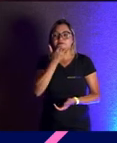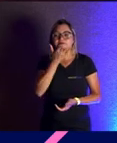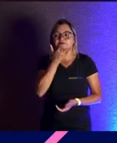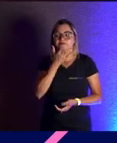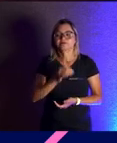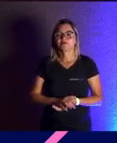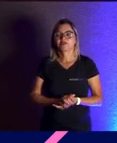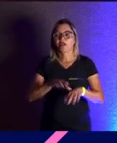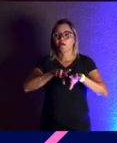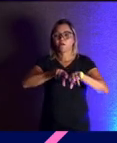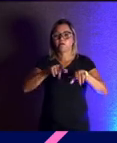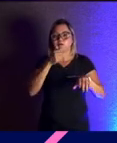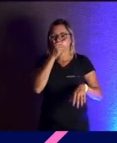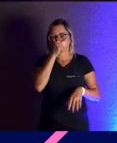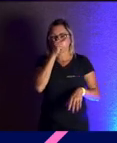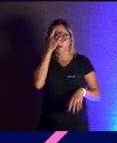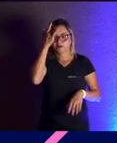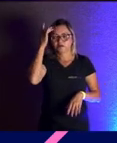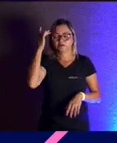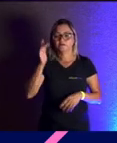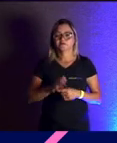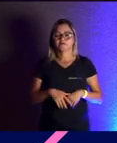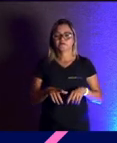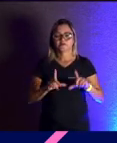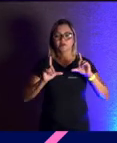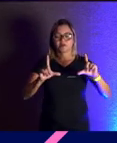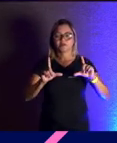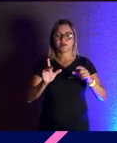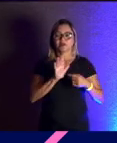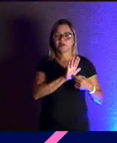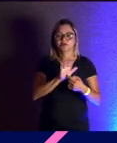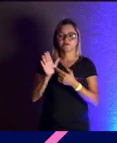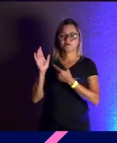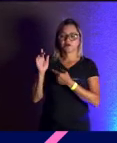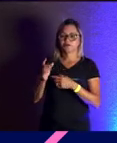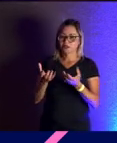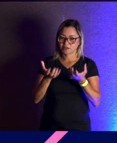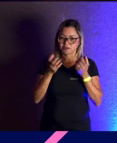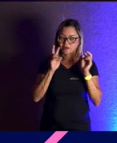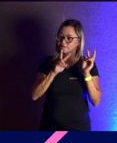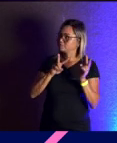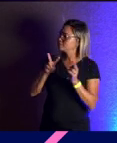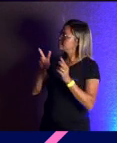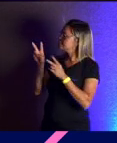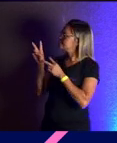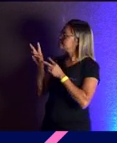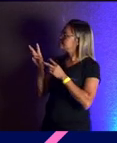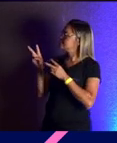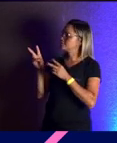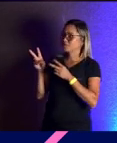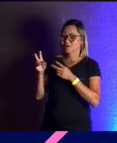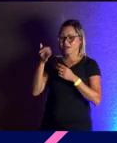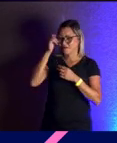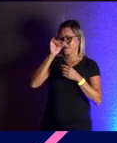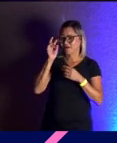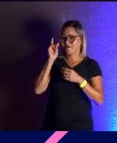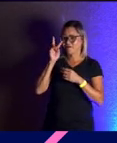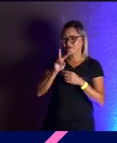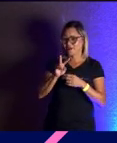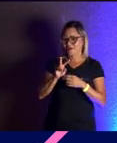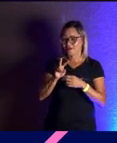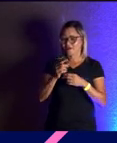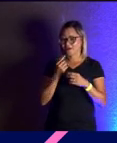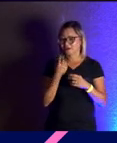de essas pessoas. Eu vou mostrar uma imagem forte do que quem quiser, quem preferir não ver, quem preferir